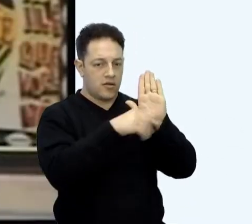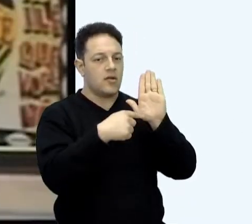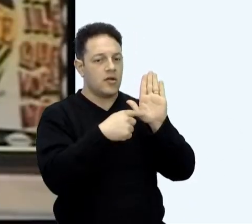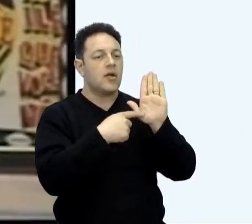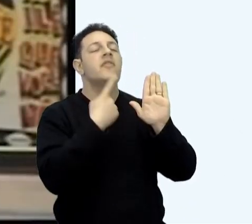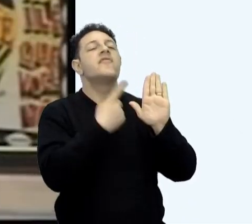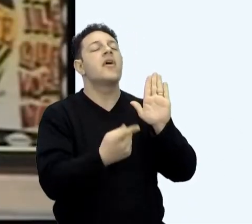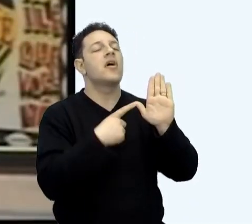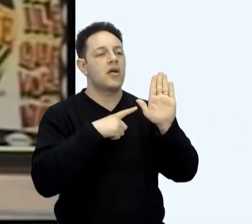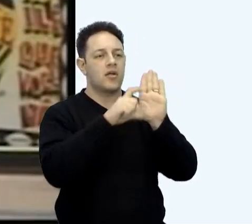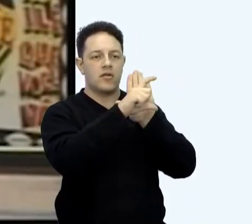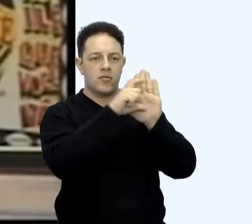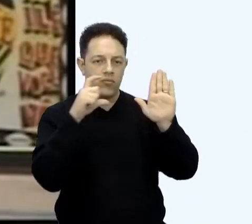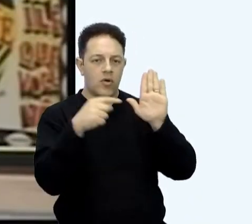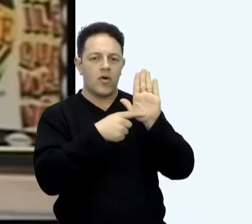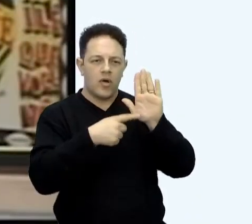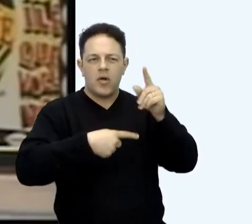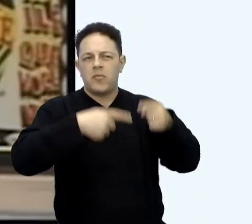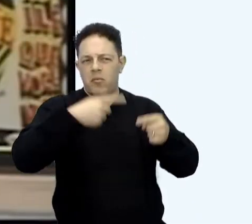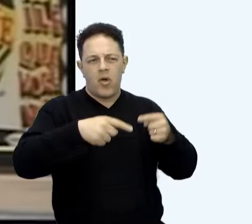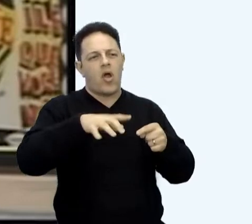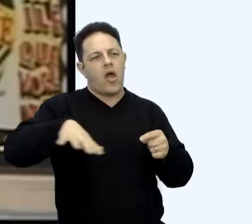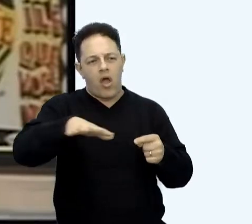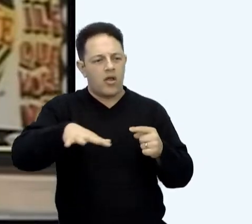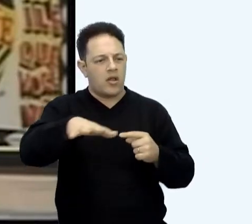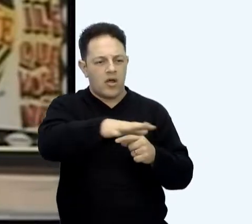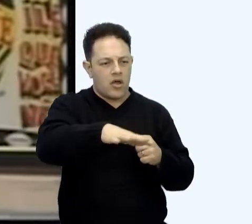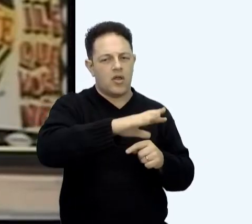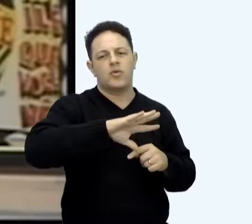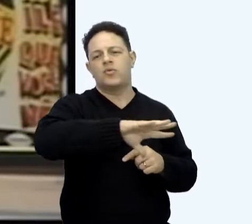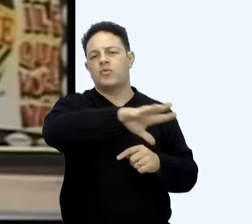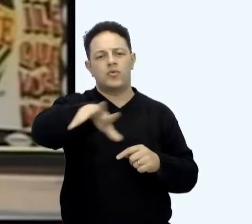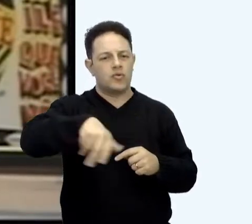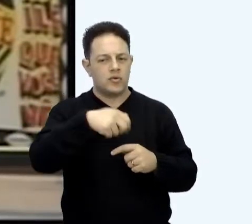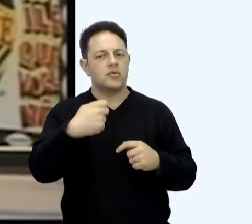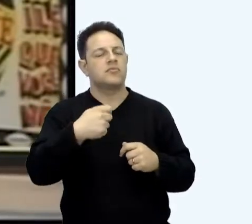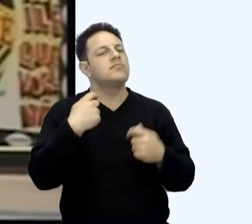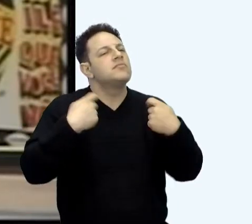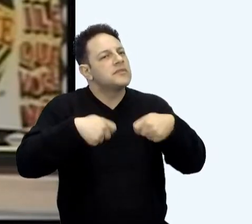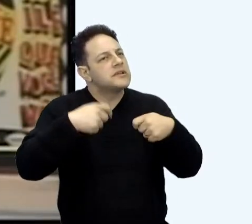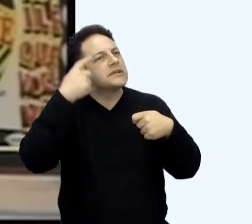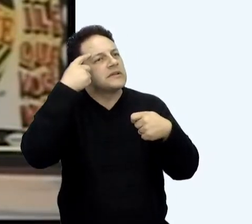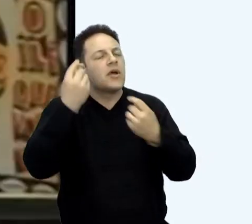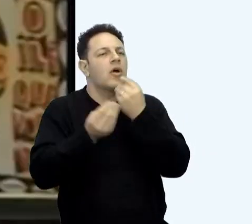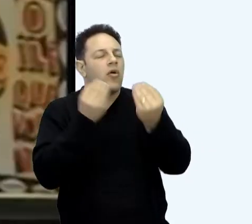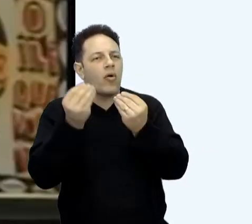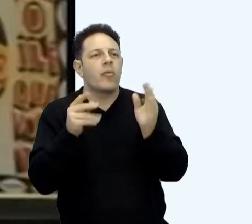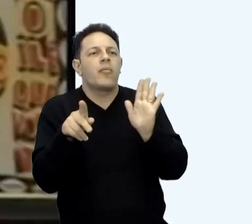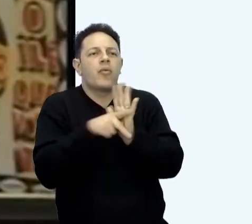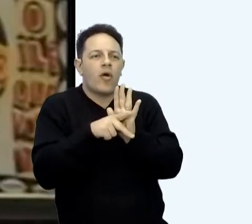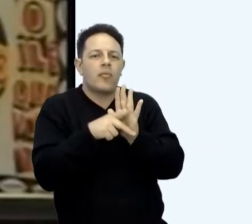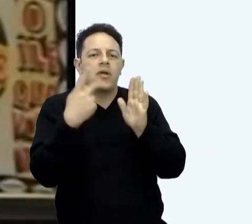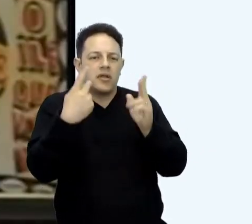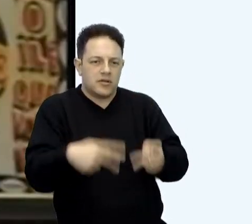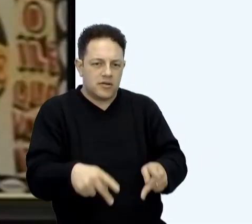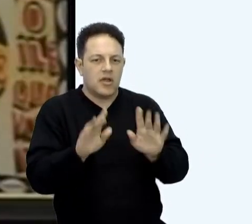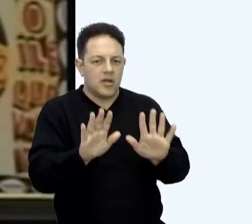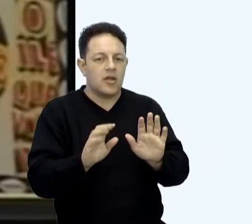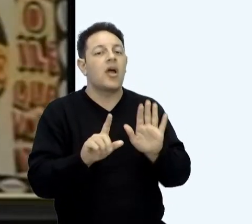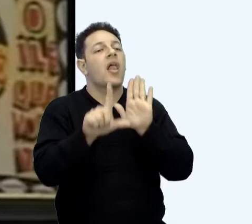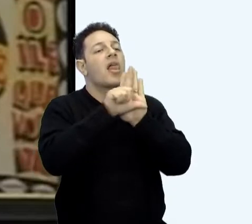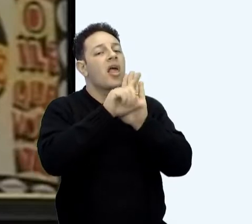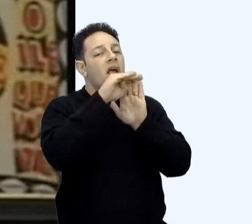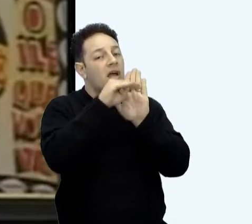um arcabouço de políticas de várias áreas que o governo brasileiro deveria implementar como uma política de Estado. A questão das leis de cota